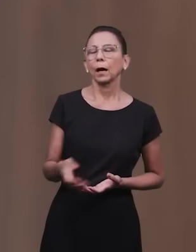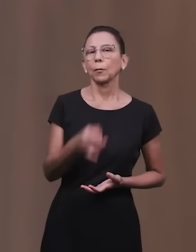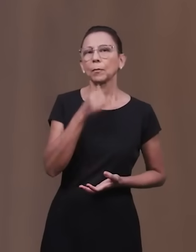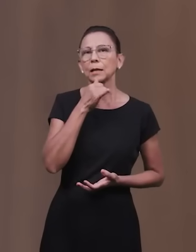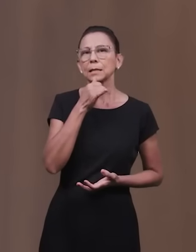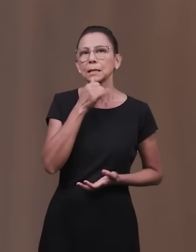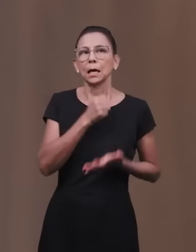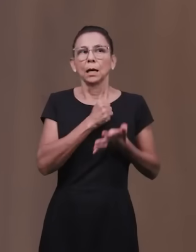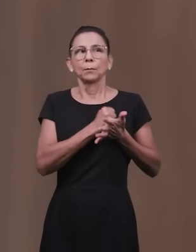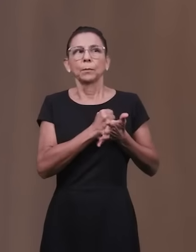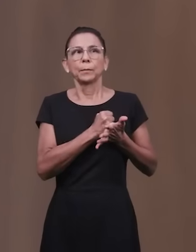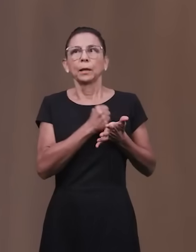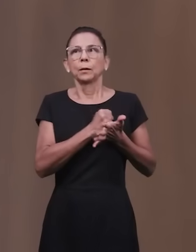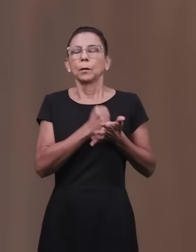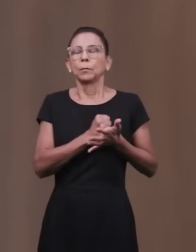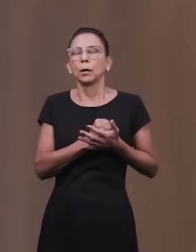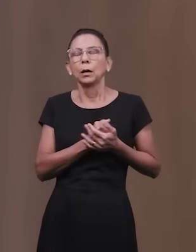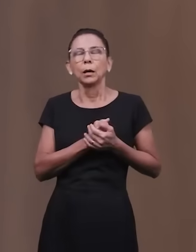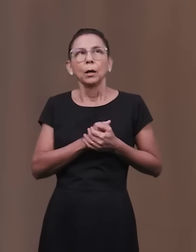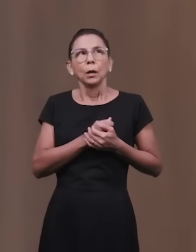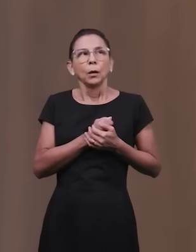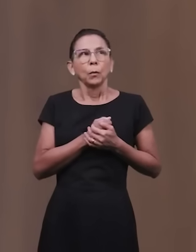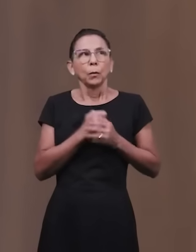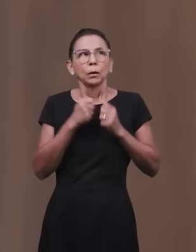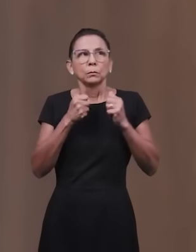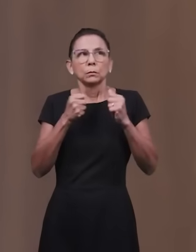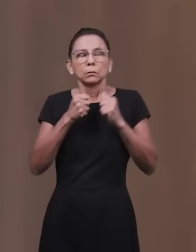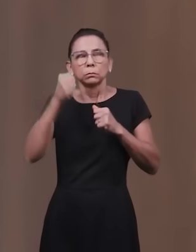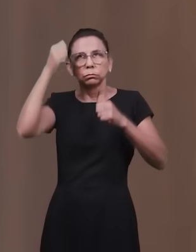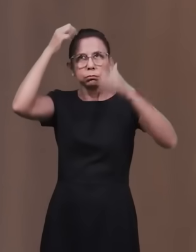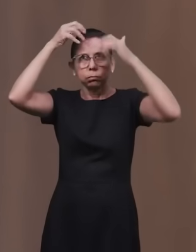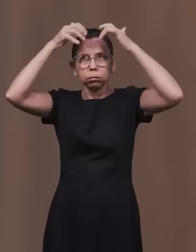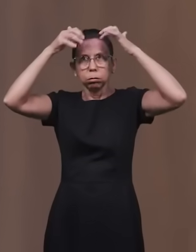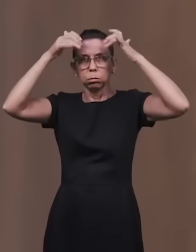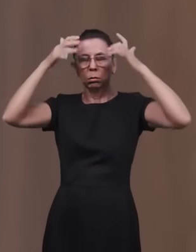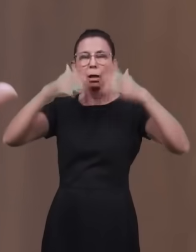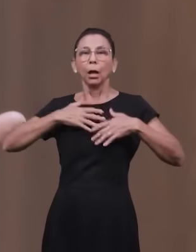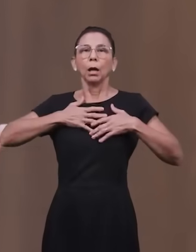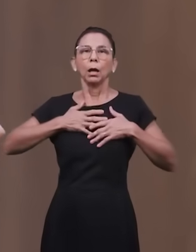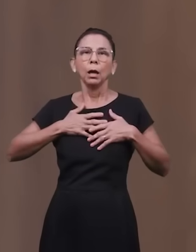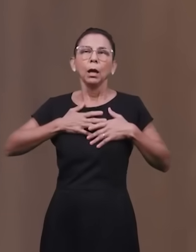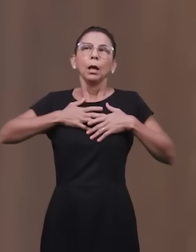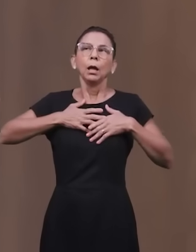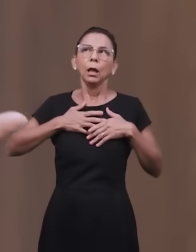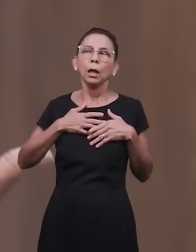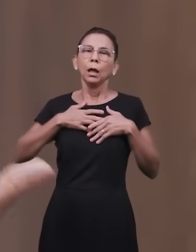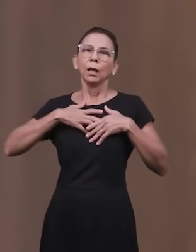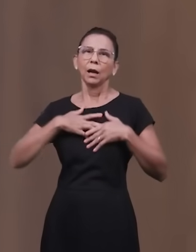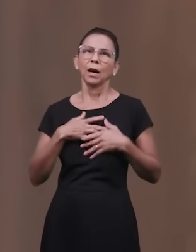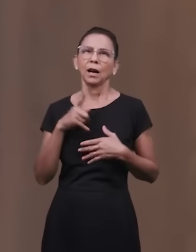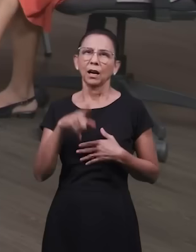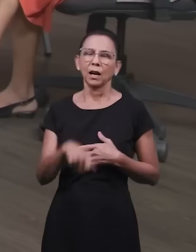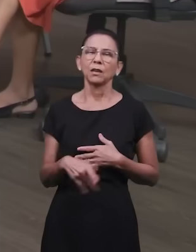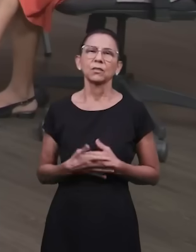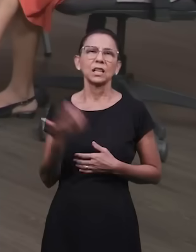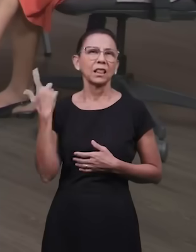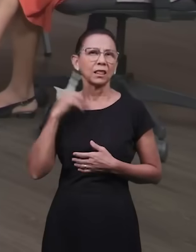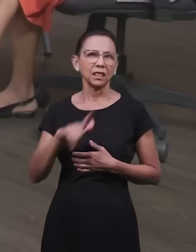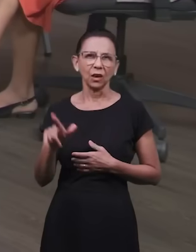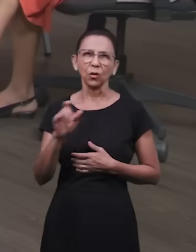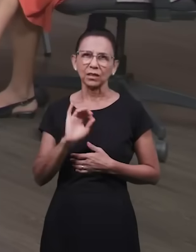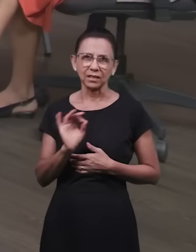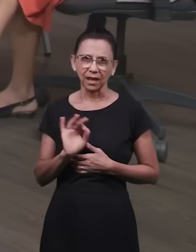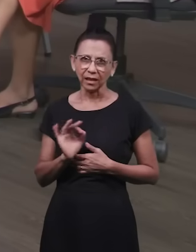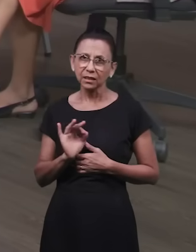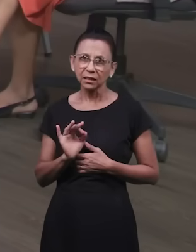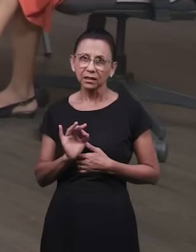problema. Agora, não é porque você sentiu taquicardia, suor frio, ficou com a respiração ofegante, que você não é capaz